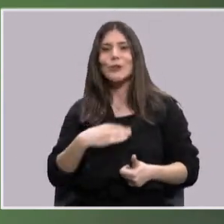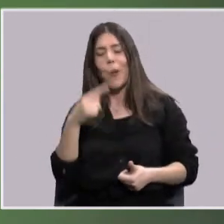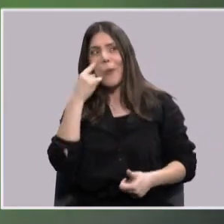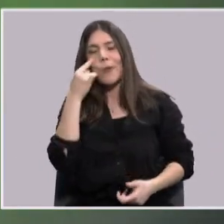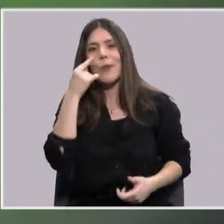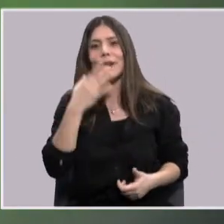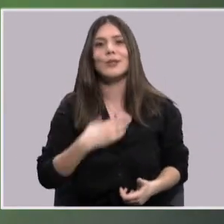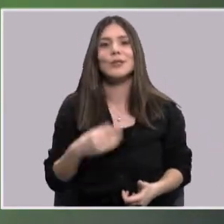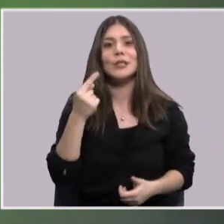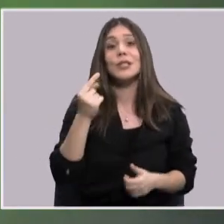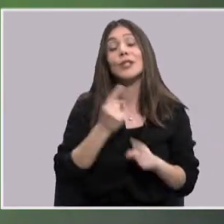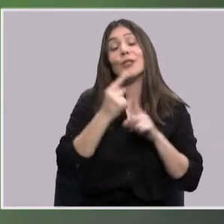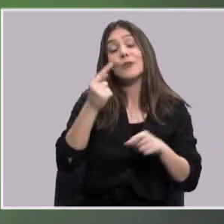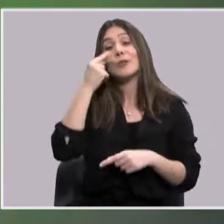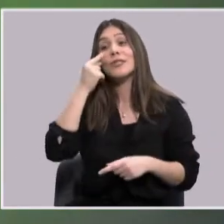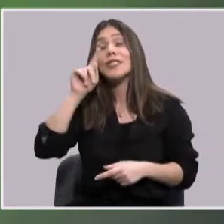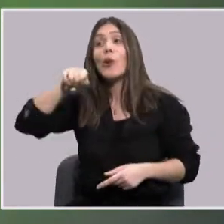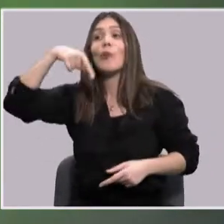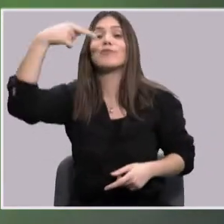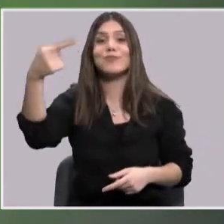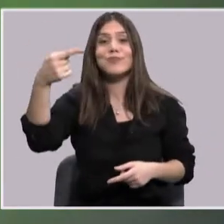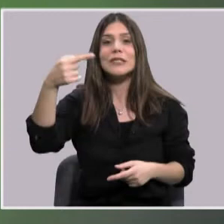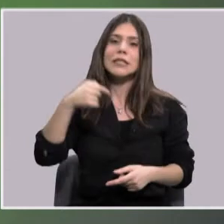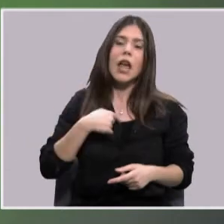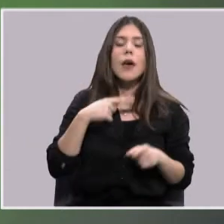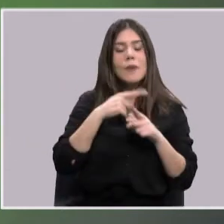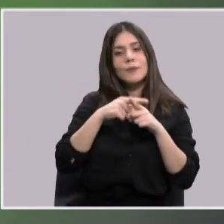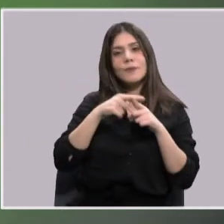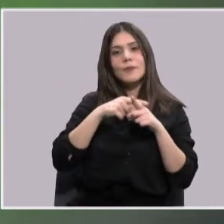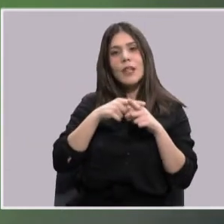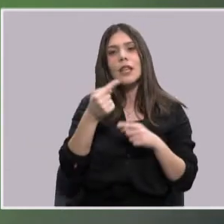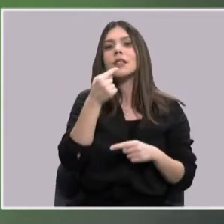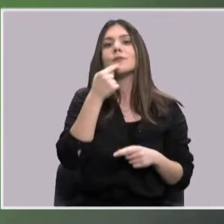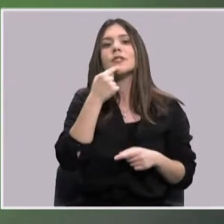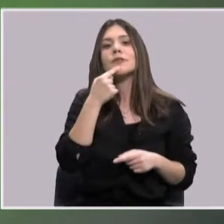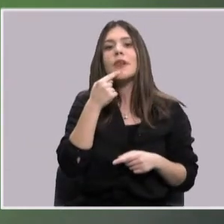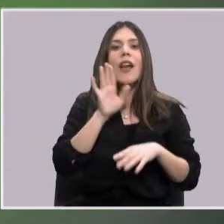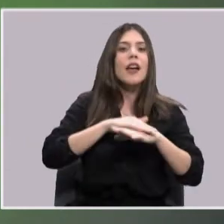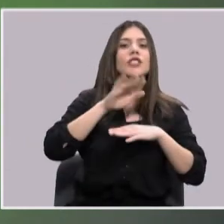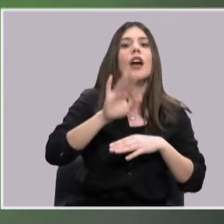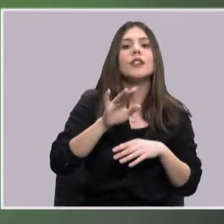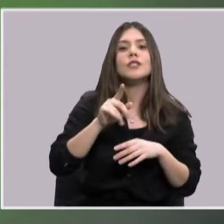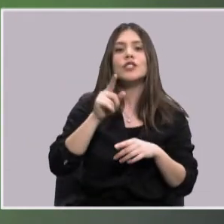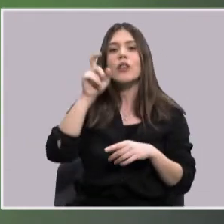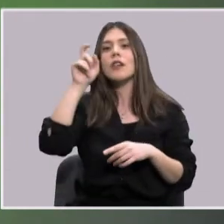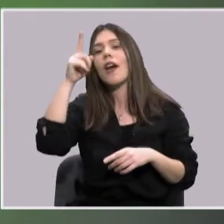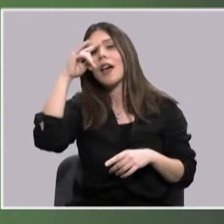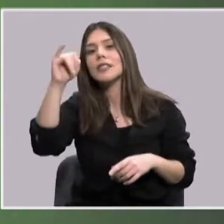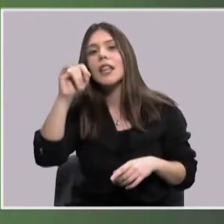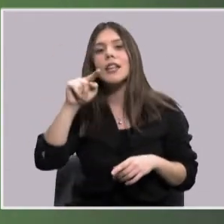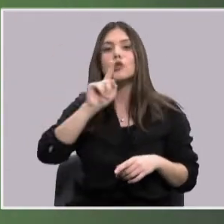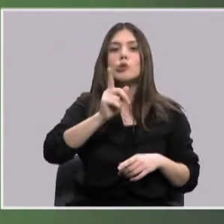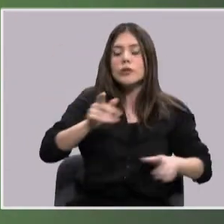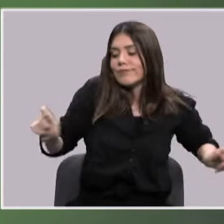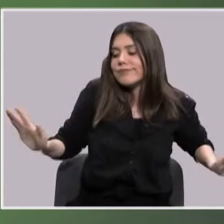experiência, porque conhecer o outro lado também é interessante, perceber os propósitos, os motivos, o que é que motiva